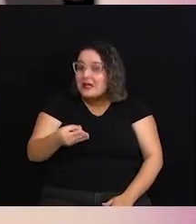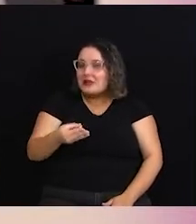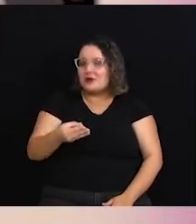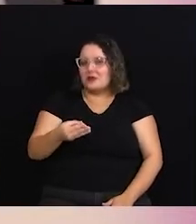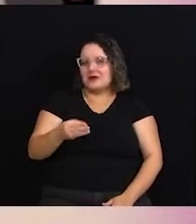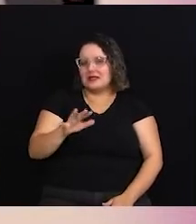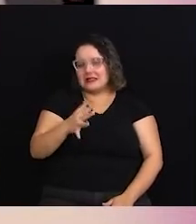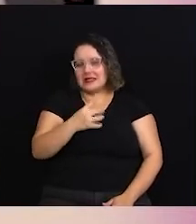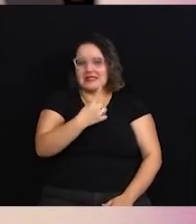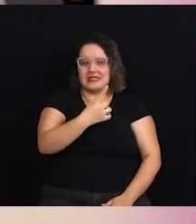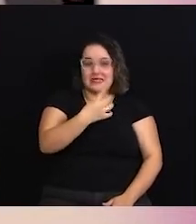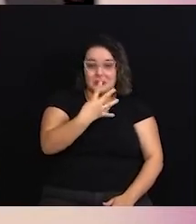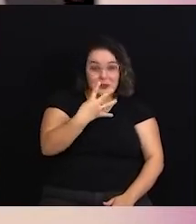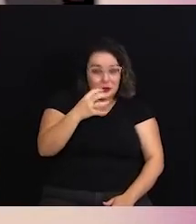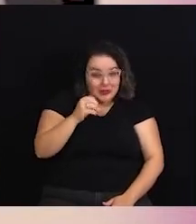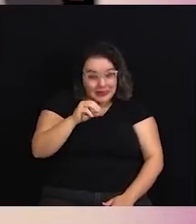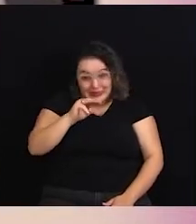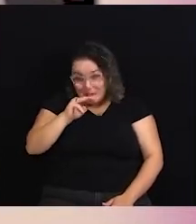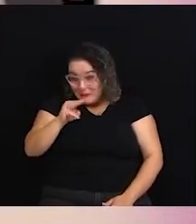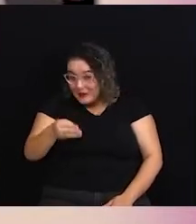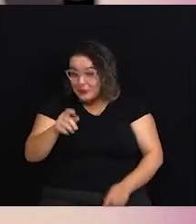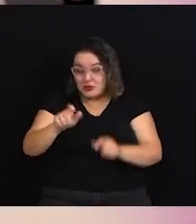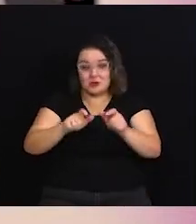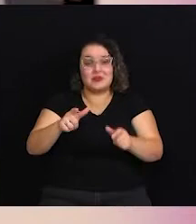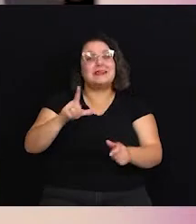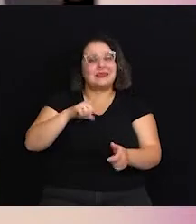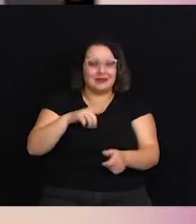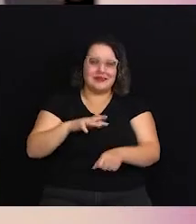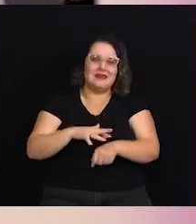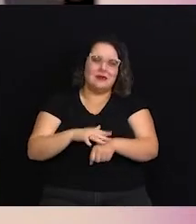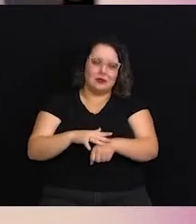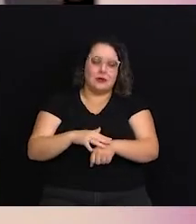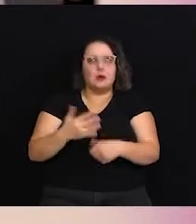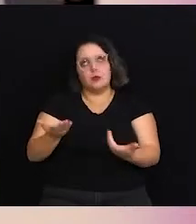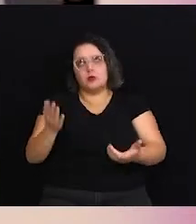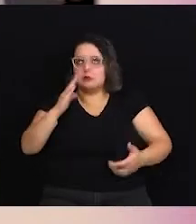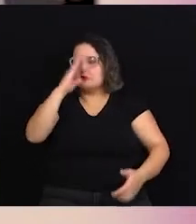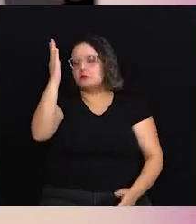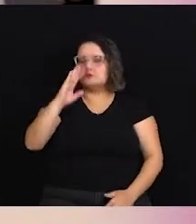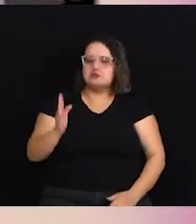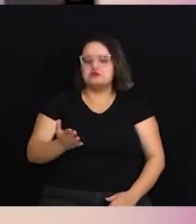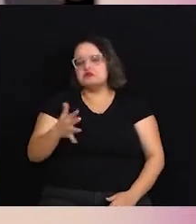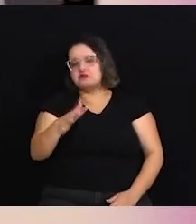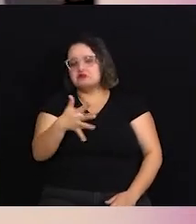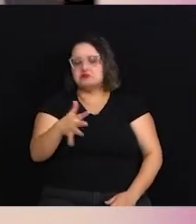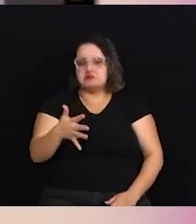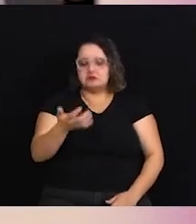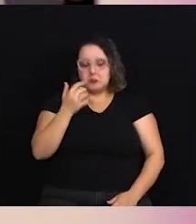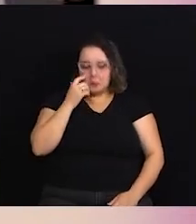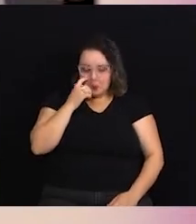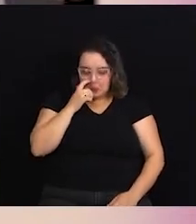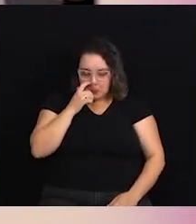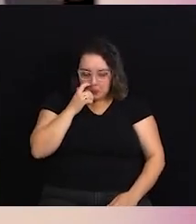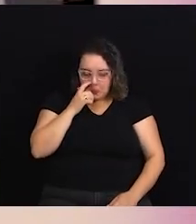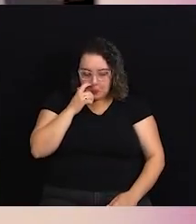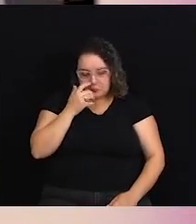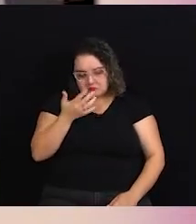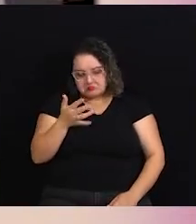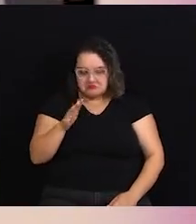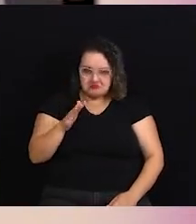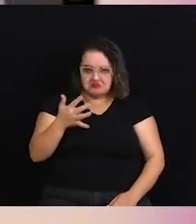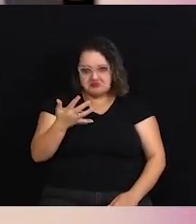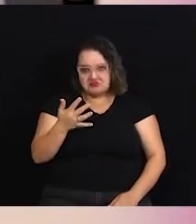140 milhões de pessoa trazendo esse para o Brasil vamos colocar a média isso teríamos